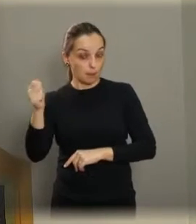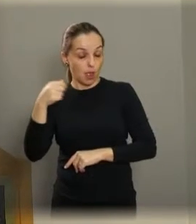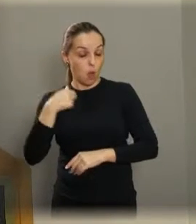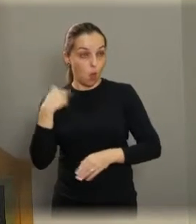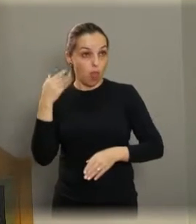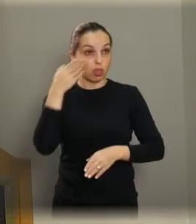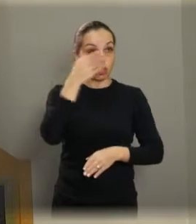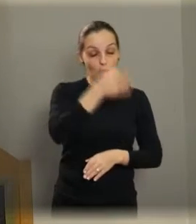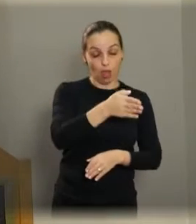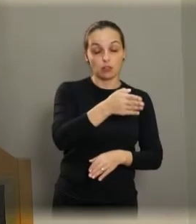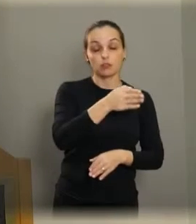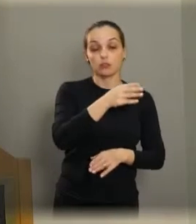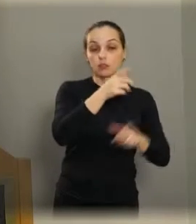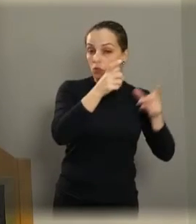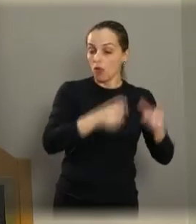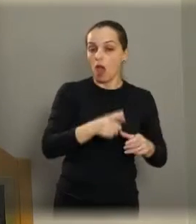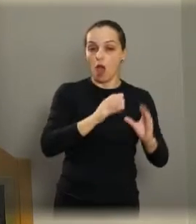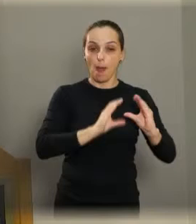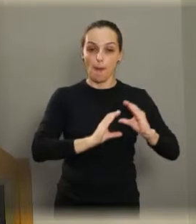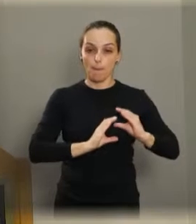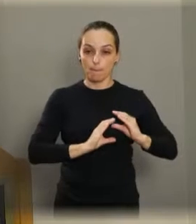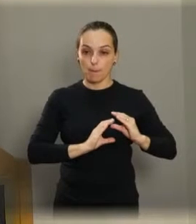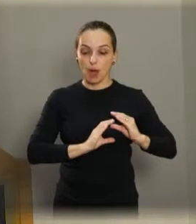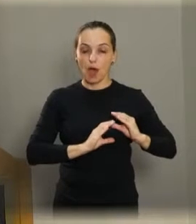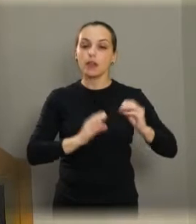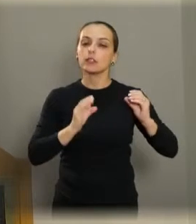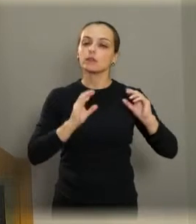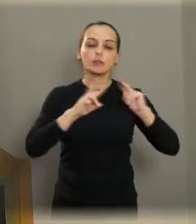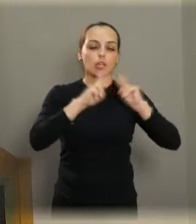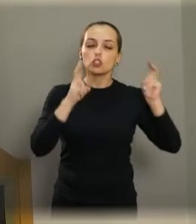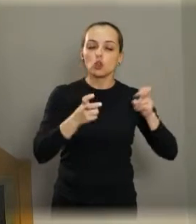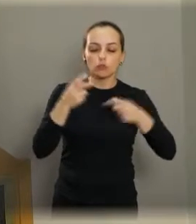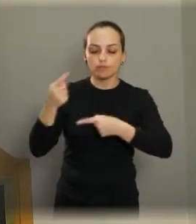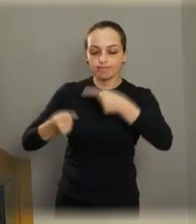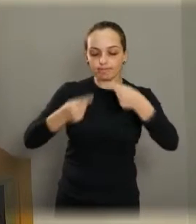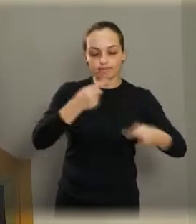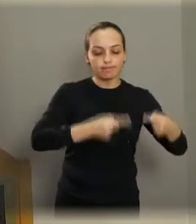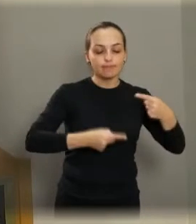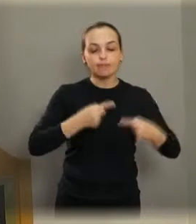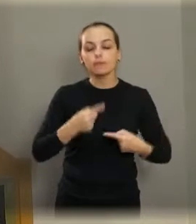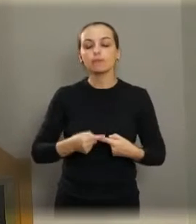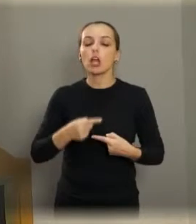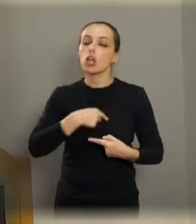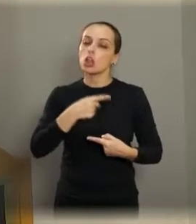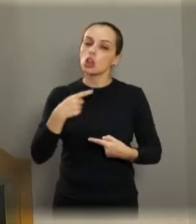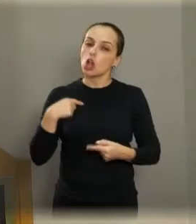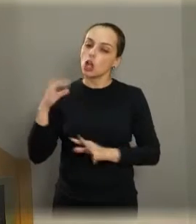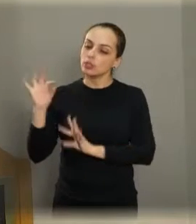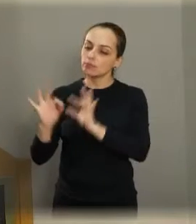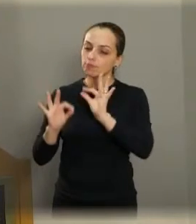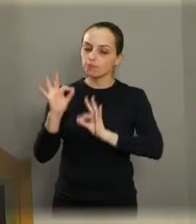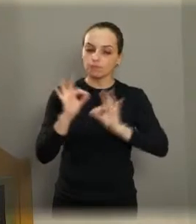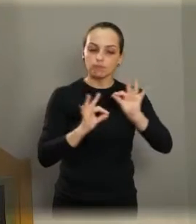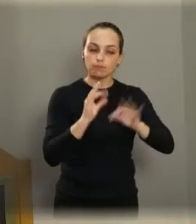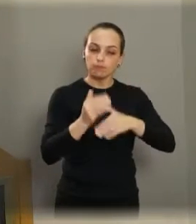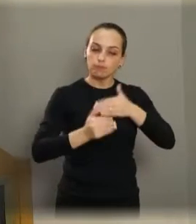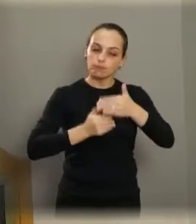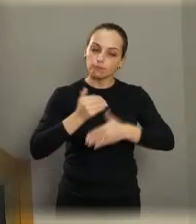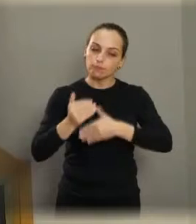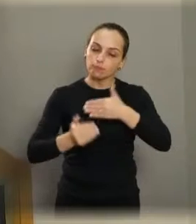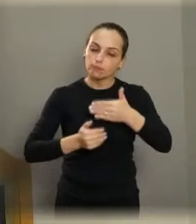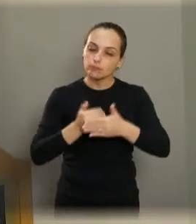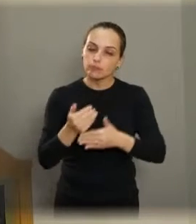estive na pai e hoje também tratando especificamente sobre esse assunto e estamos caminhando aí para na quinta-feira